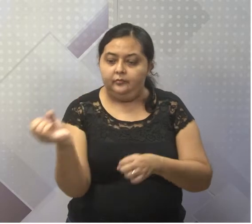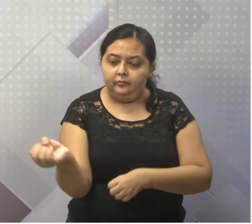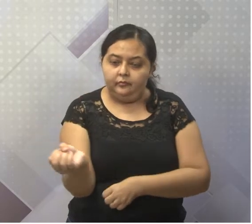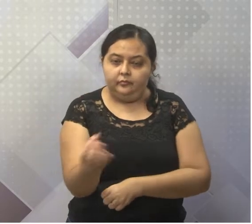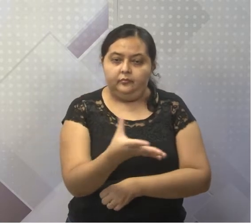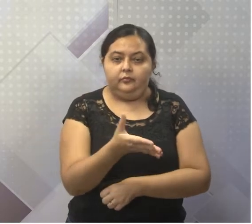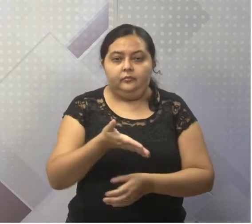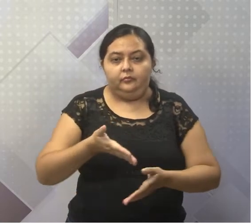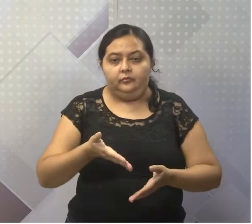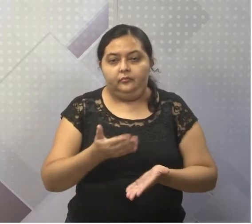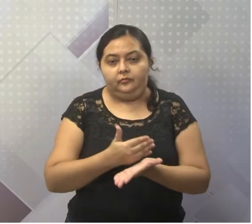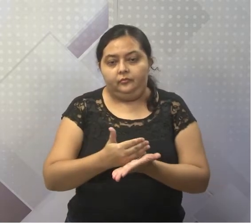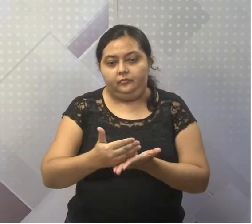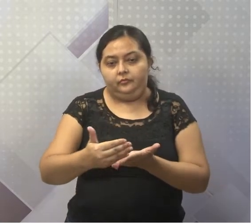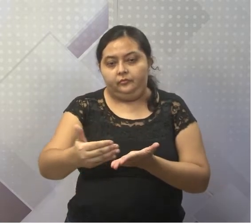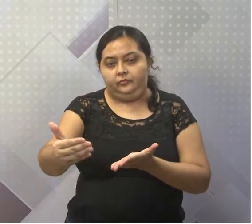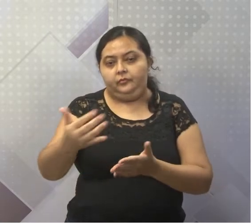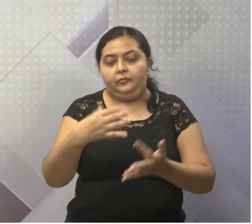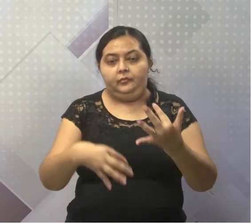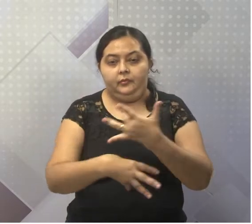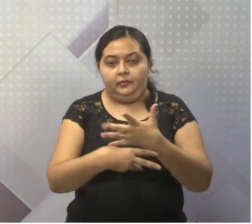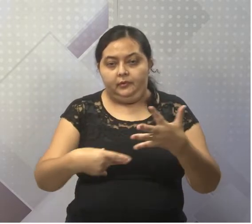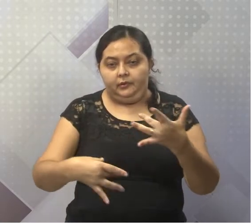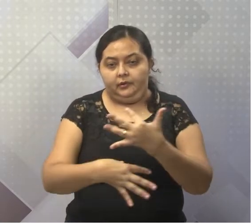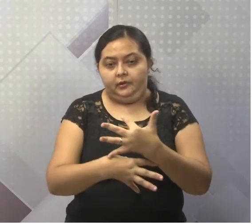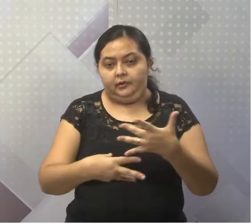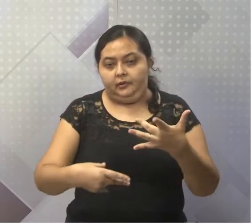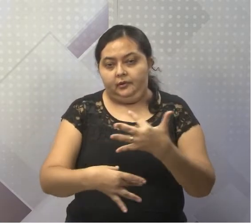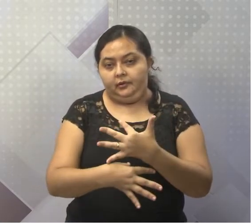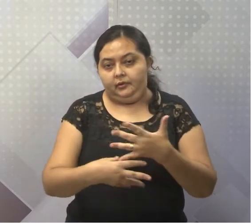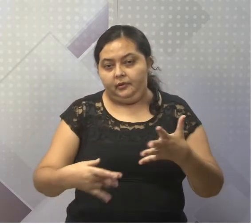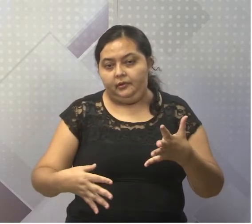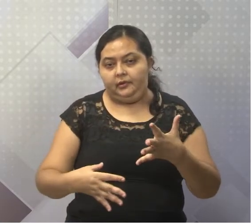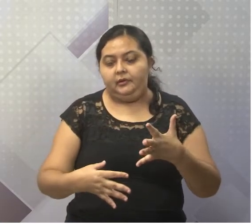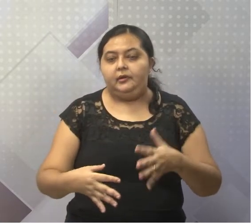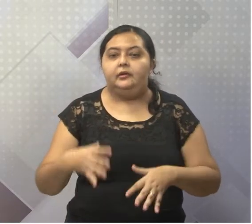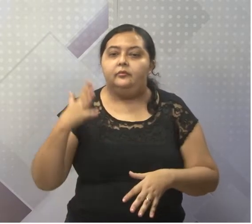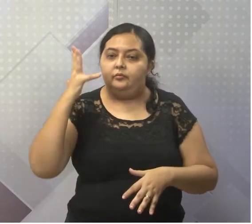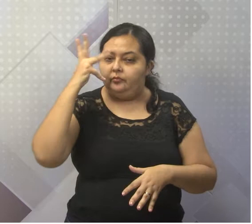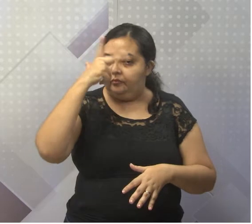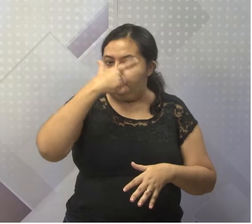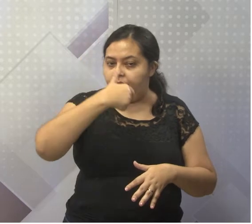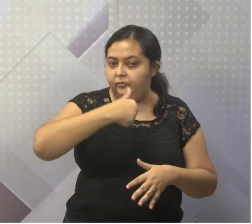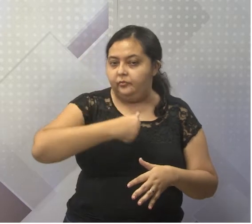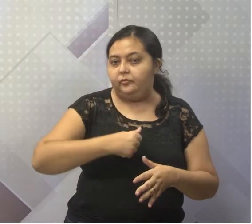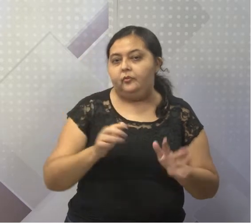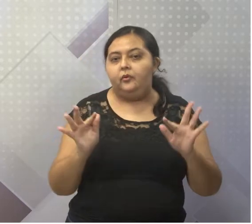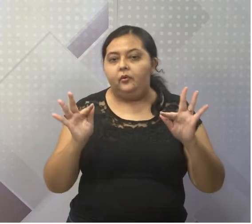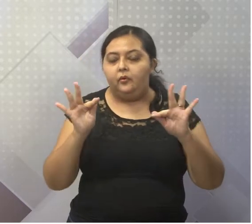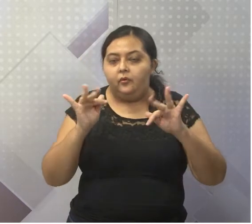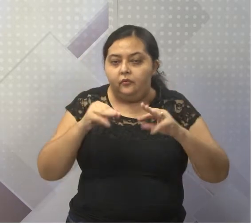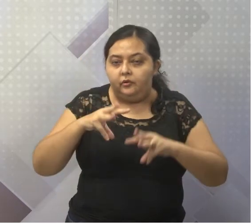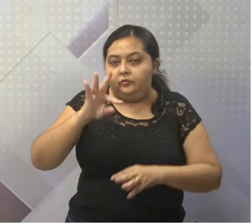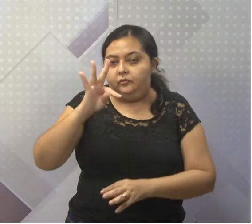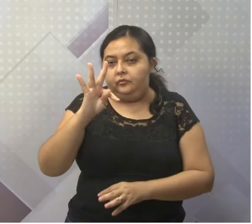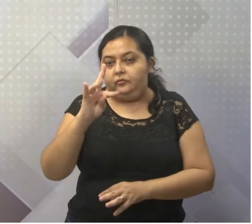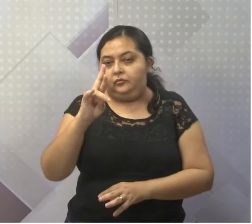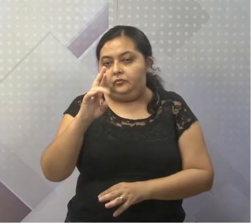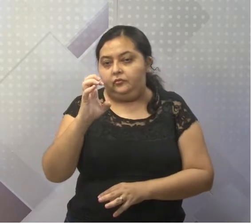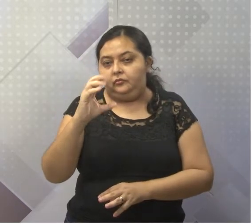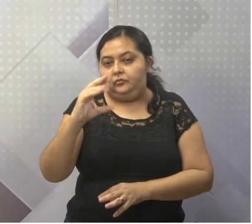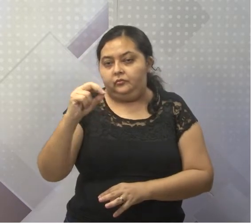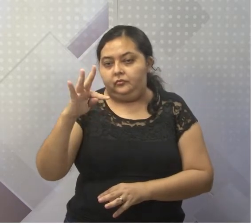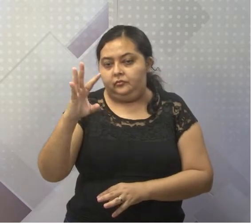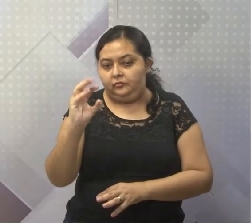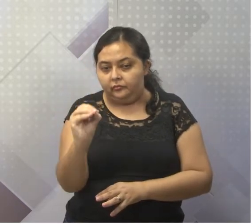depois de Floresta até experimentado um momento de grande brilho o final do trecento havia encontrado a cidade